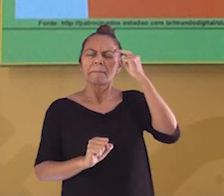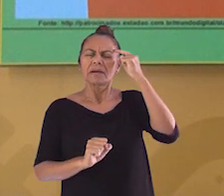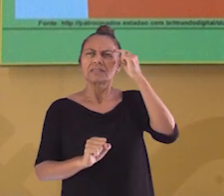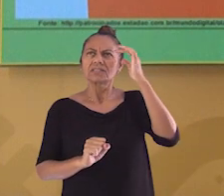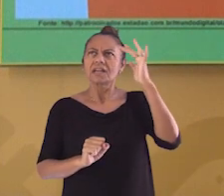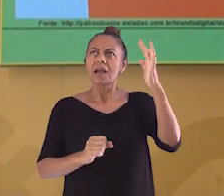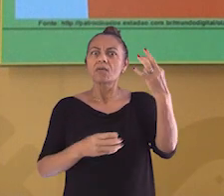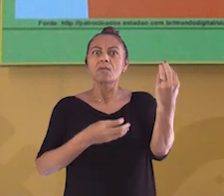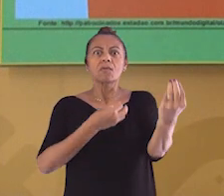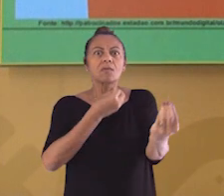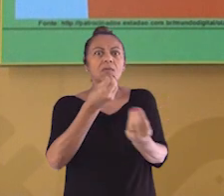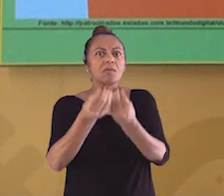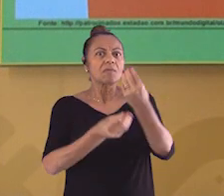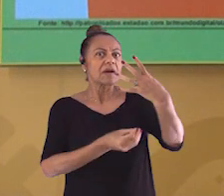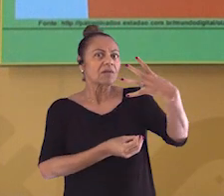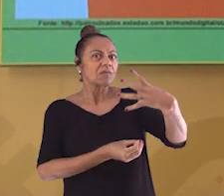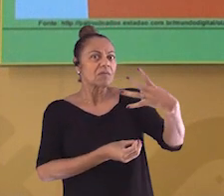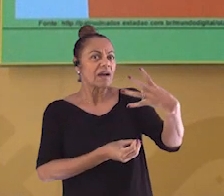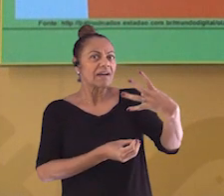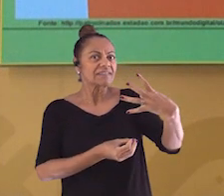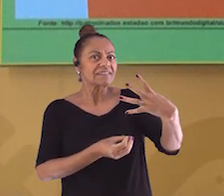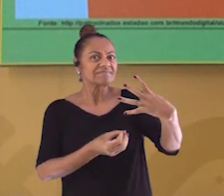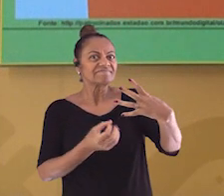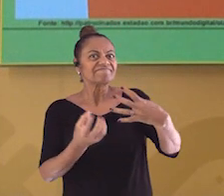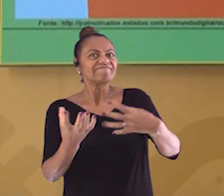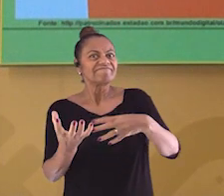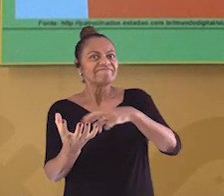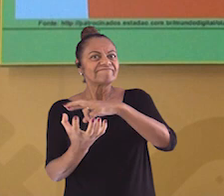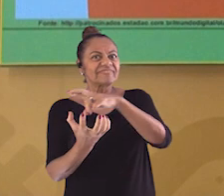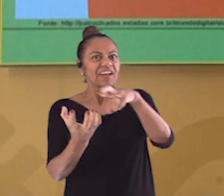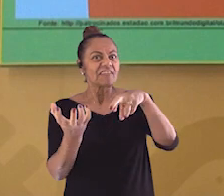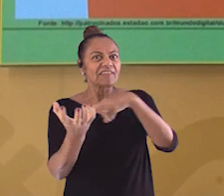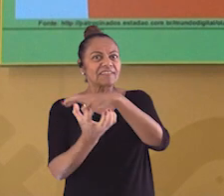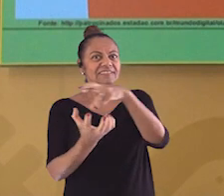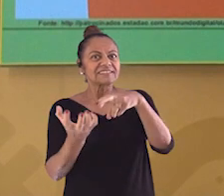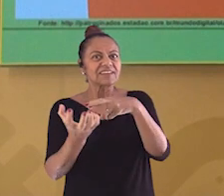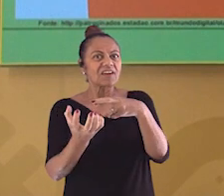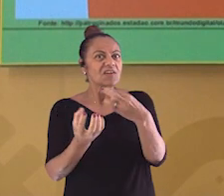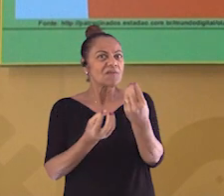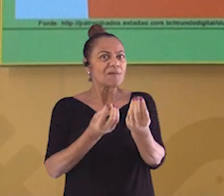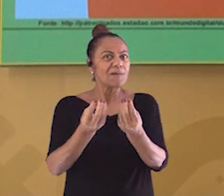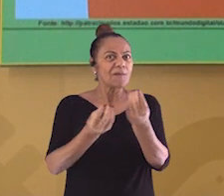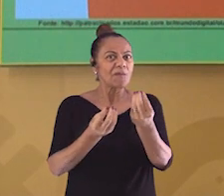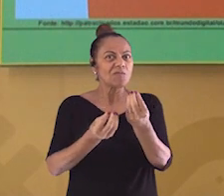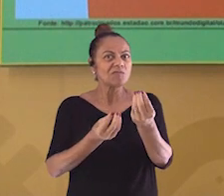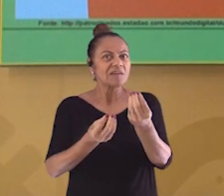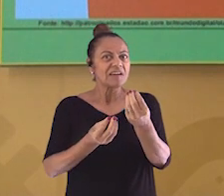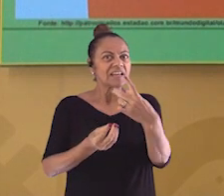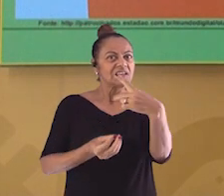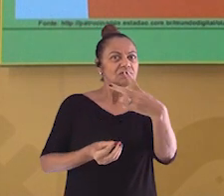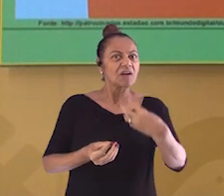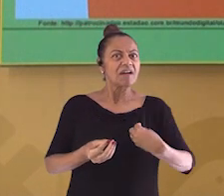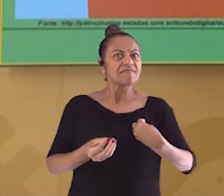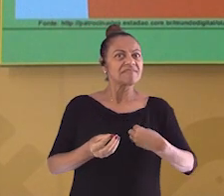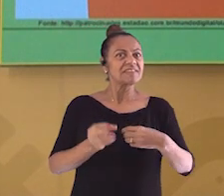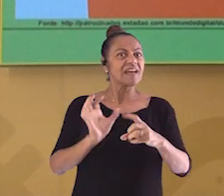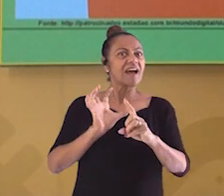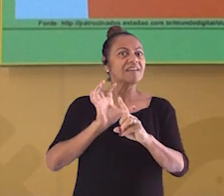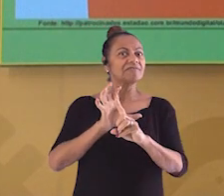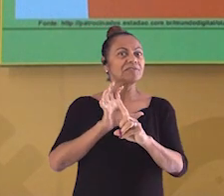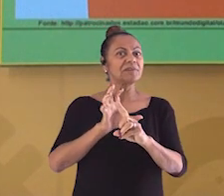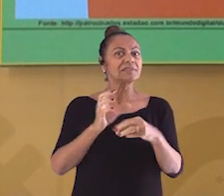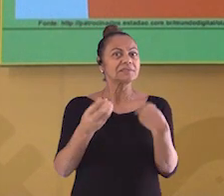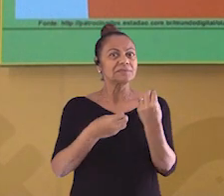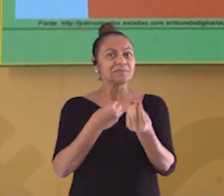como será a 4ª revolução industrial? E quais os impactos dela na vida de vocês? Bom, nessa